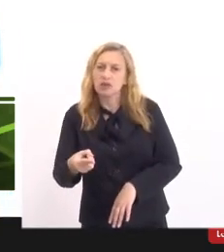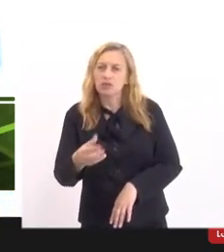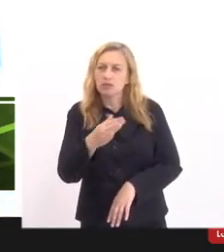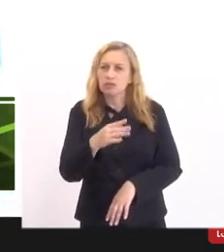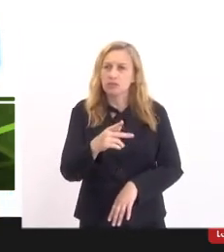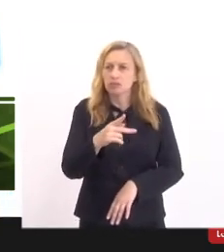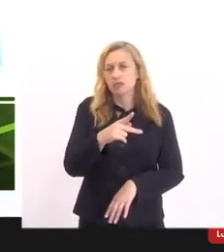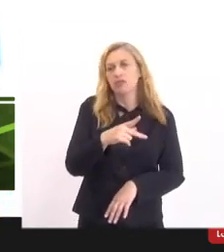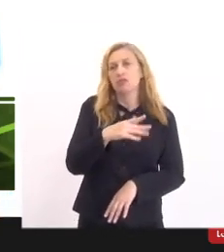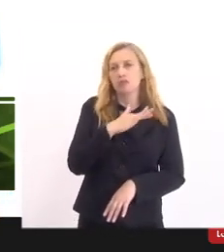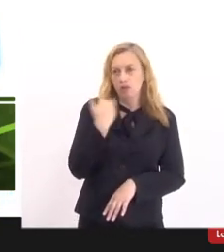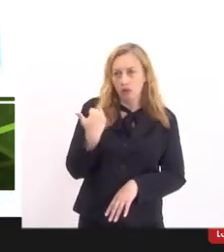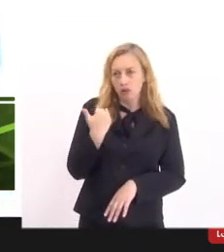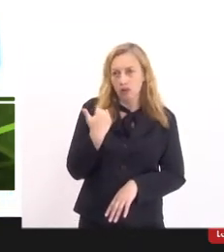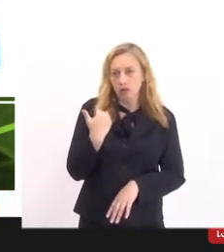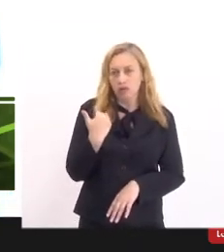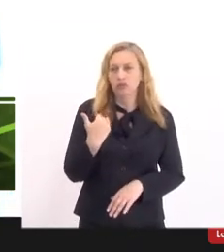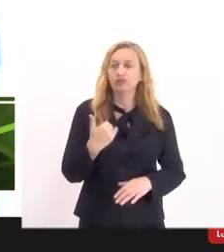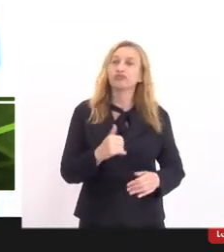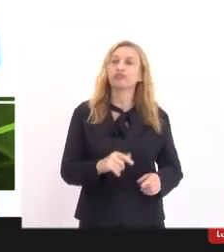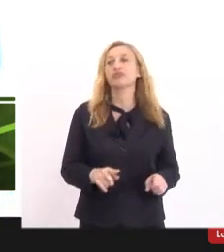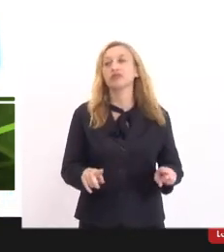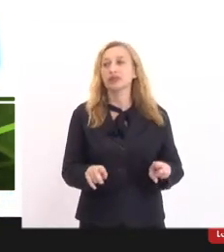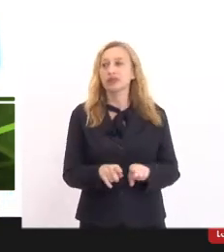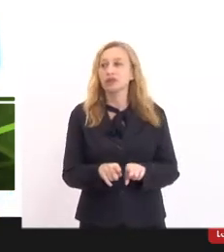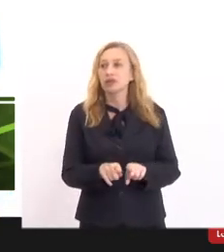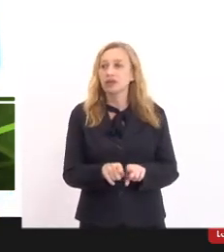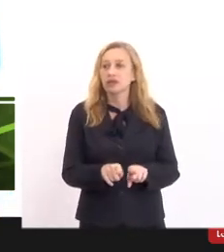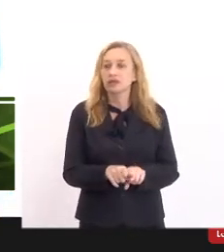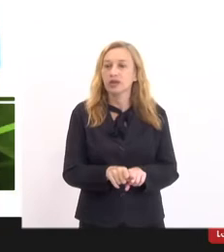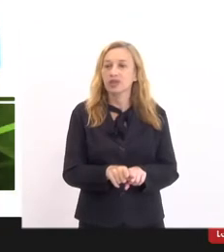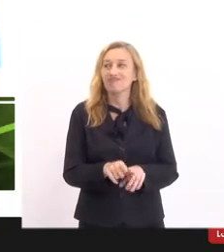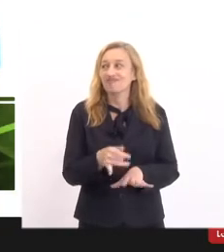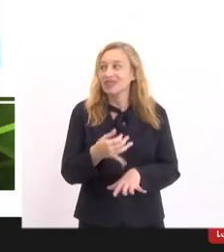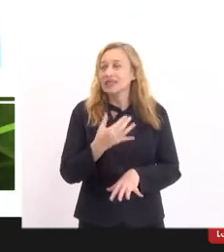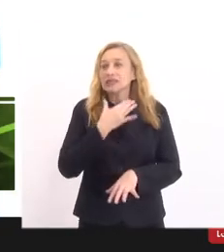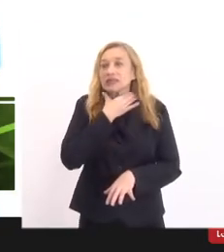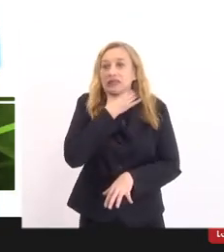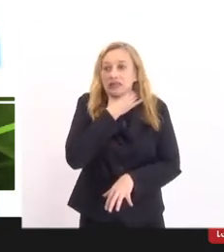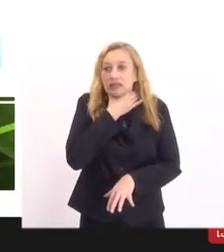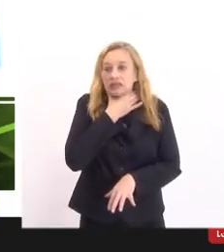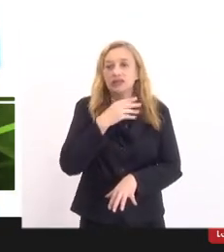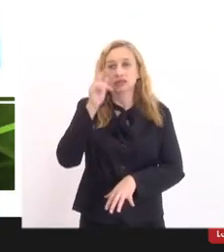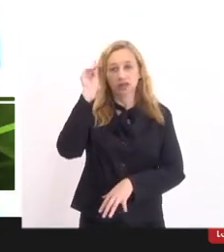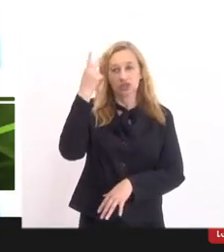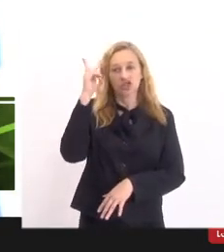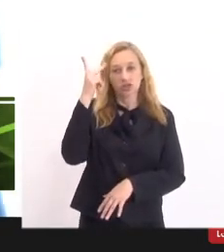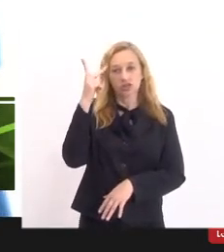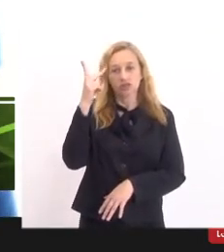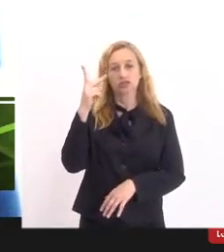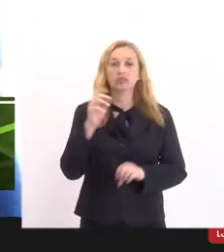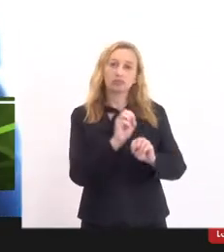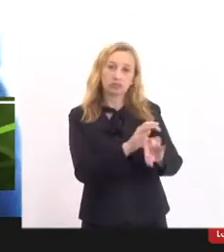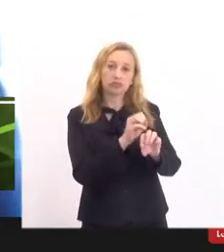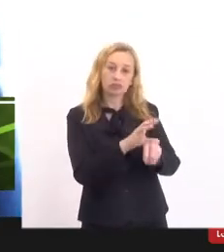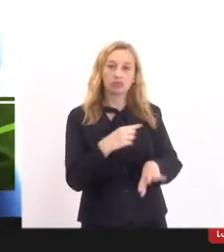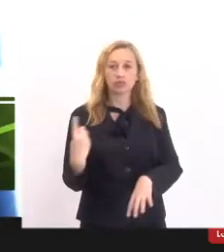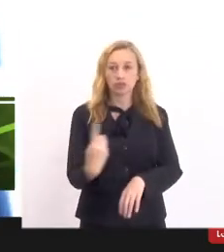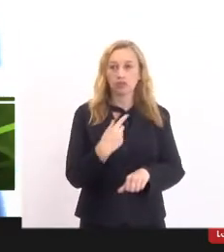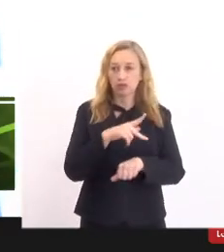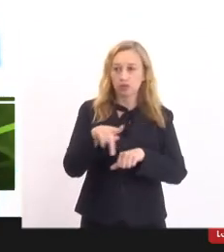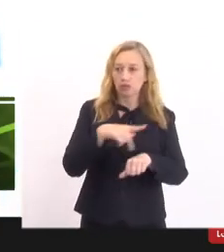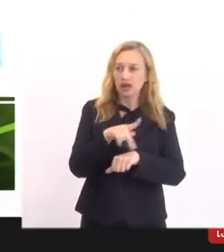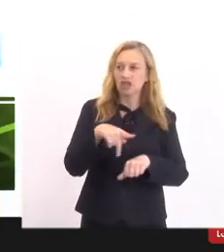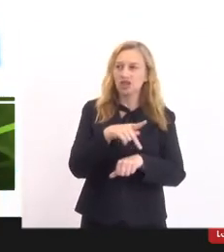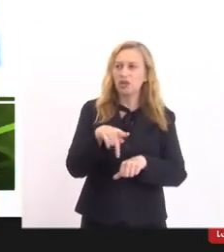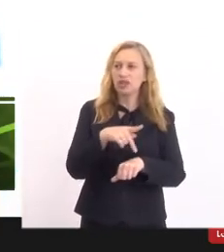e atravessa, ao mesmo tempo, uma das maiores crises da história da educação do nosso país. A gente vê